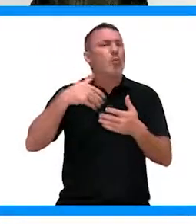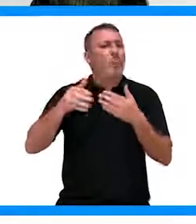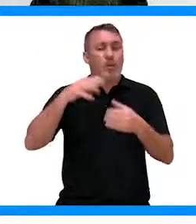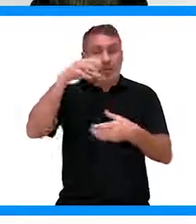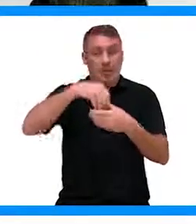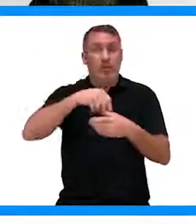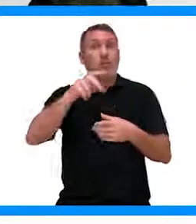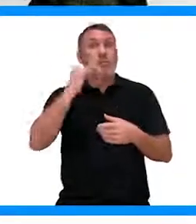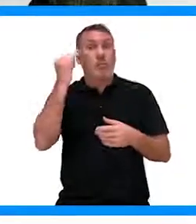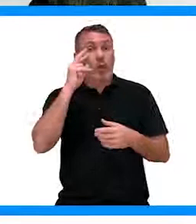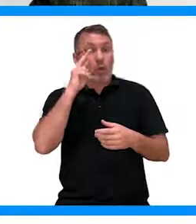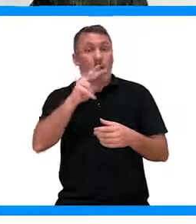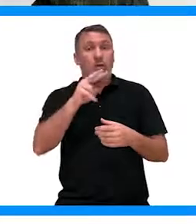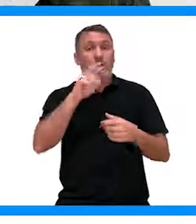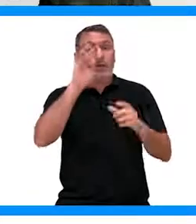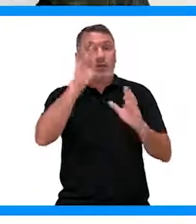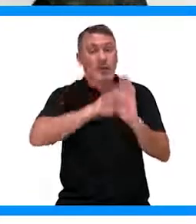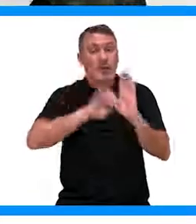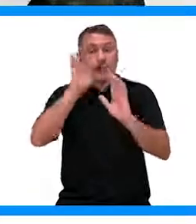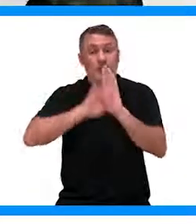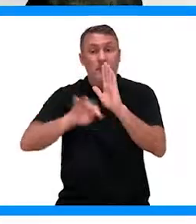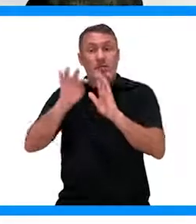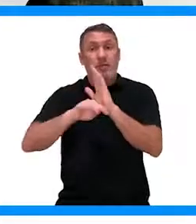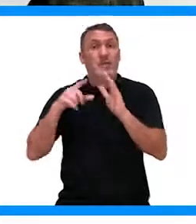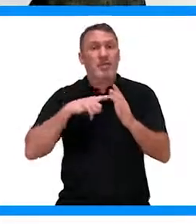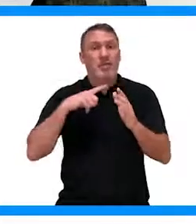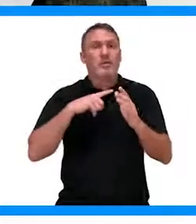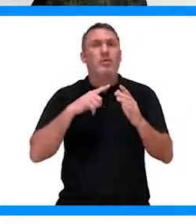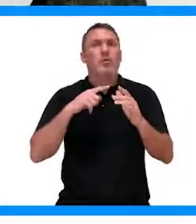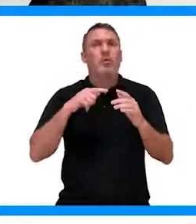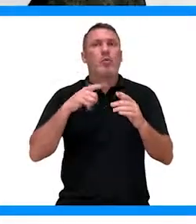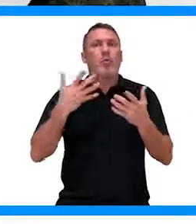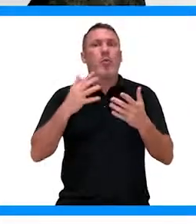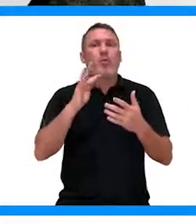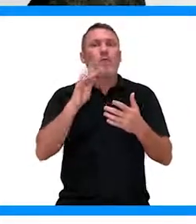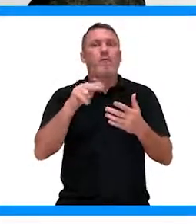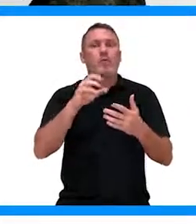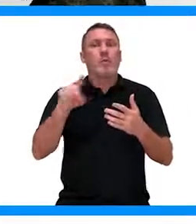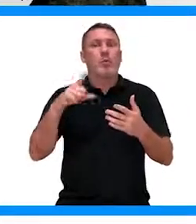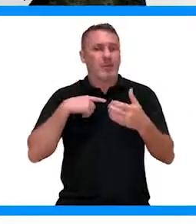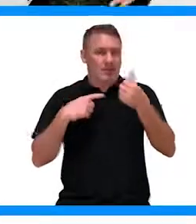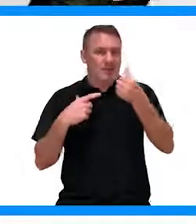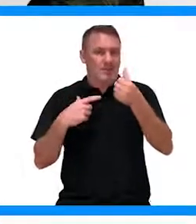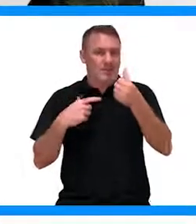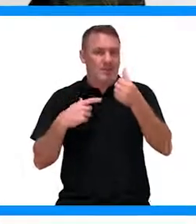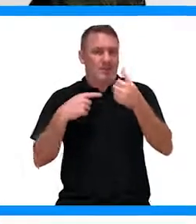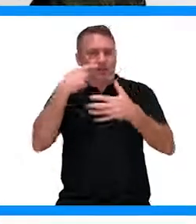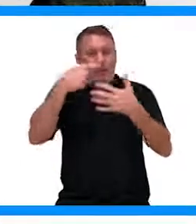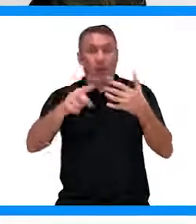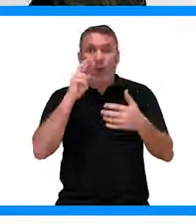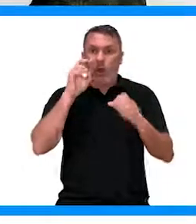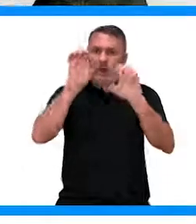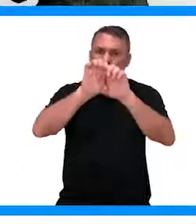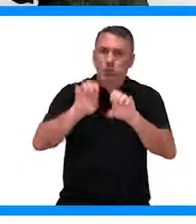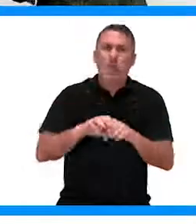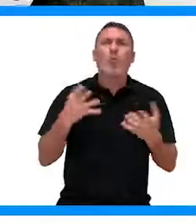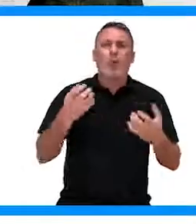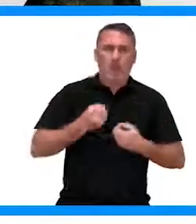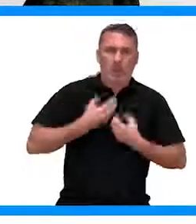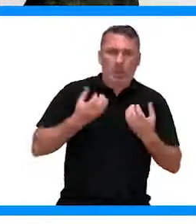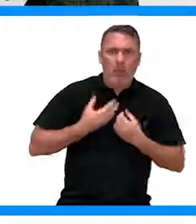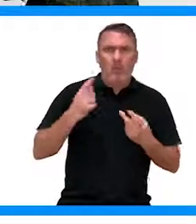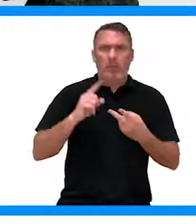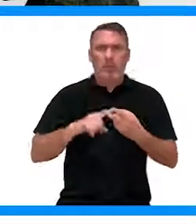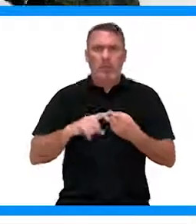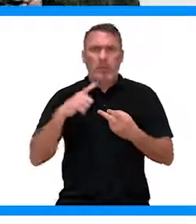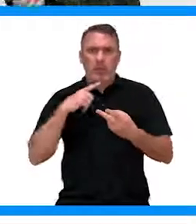é importante a gente observar que cada texto vai ter uma função. A gente viu as 6 funções da linguagem. E aí você tem que observar a estrutura, tá?